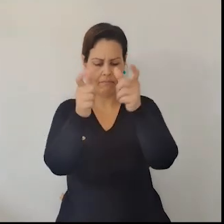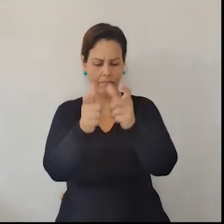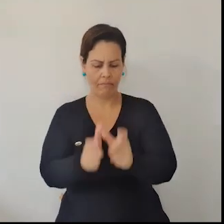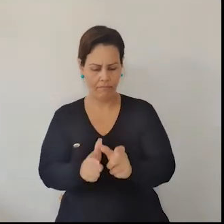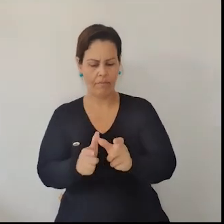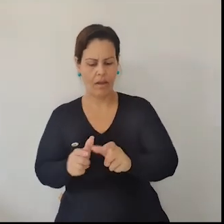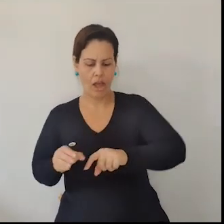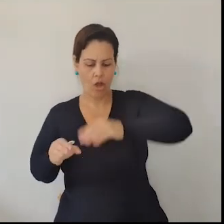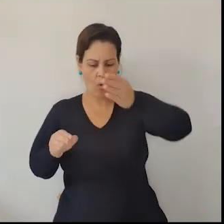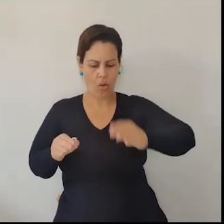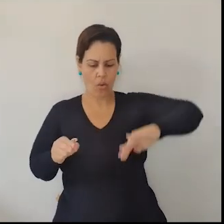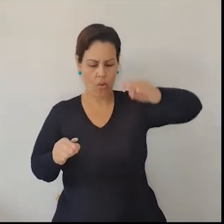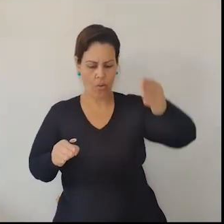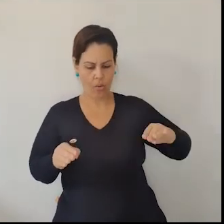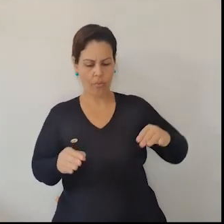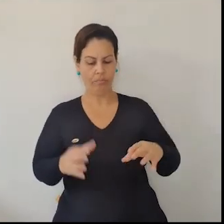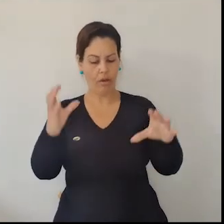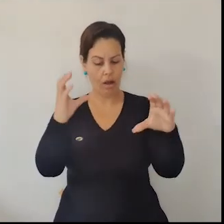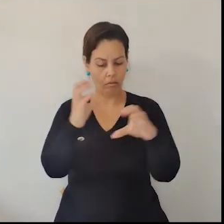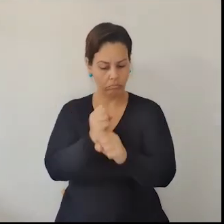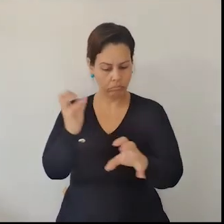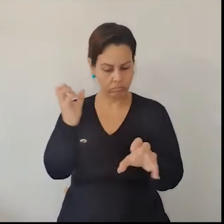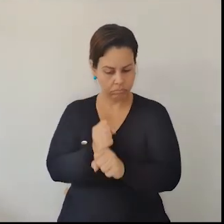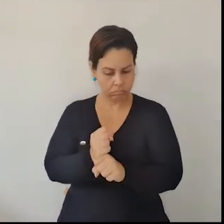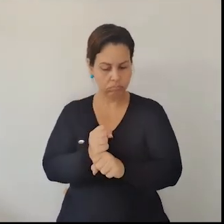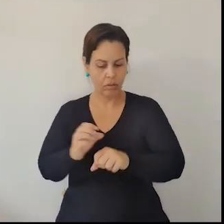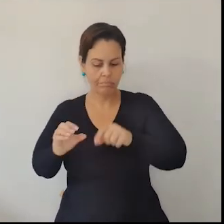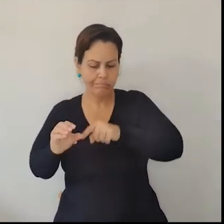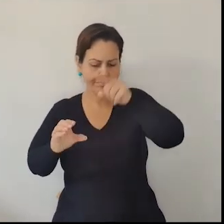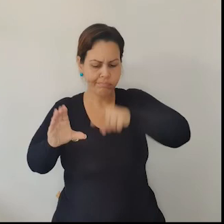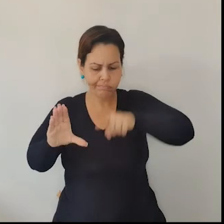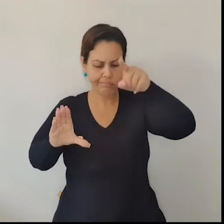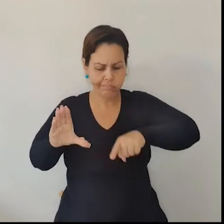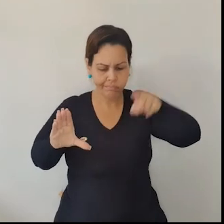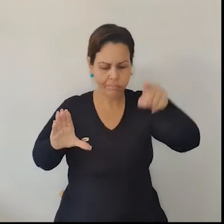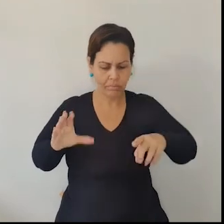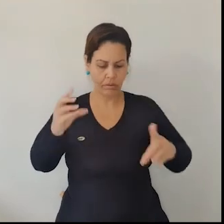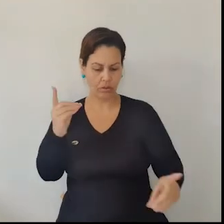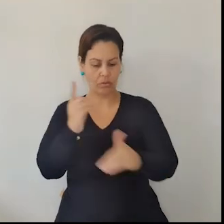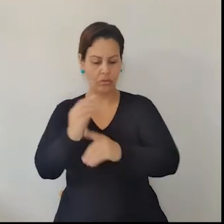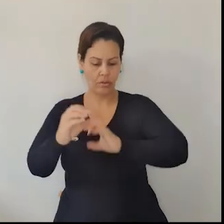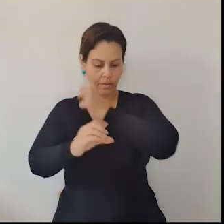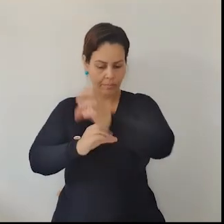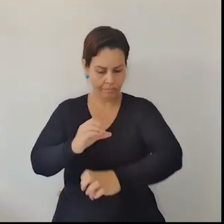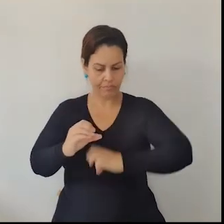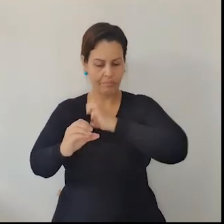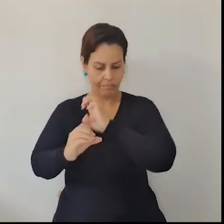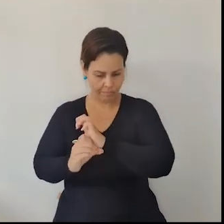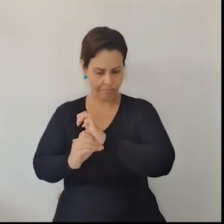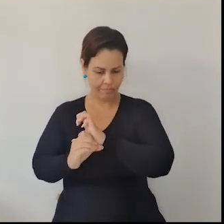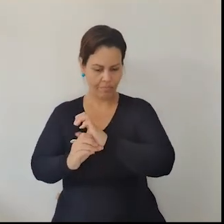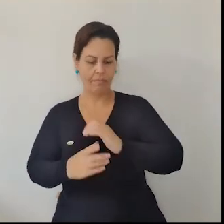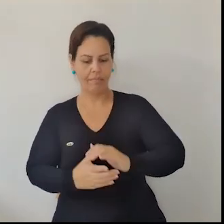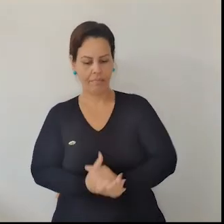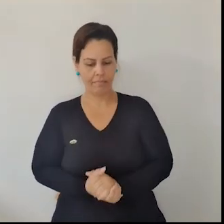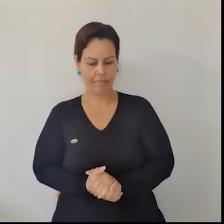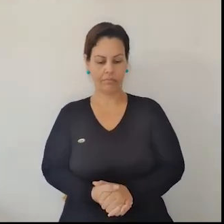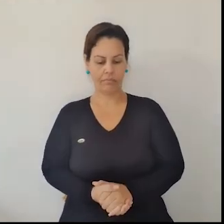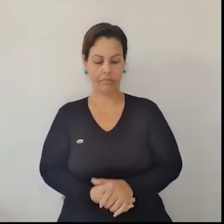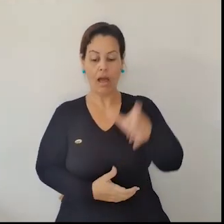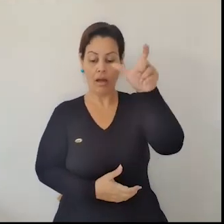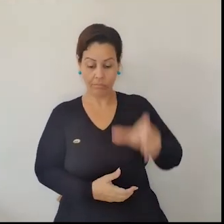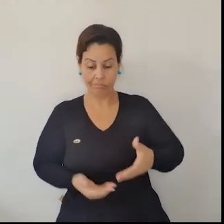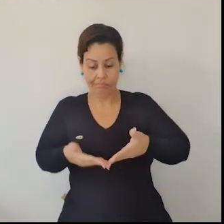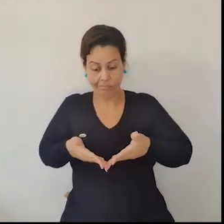E Heisenberg, o princípio da incerteza. É impossível determinar ao mesmo tempo a posição e a velocidade do elétron.